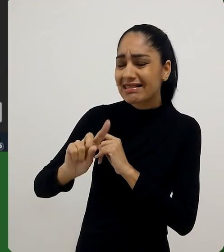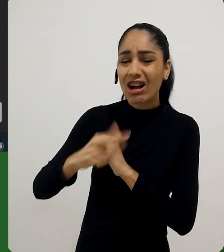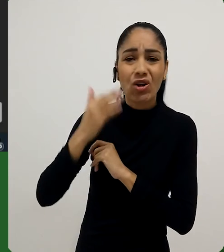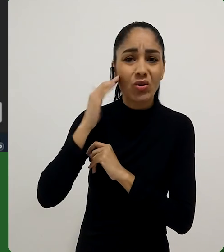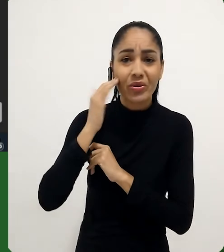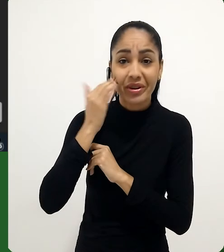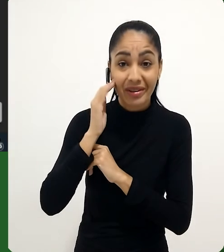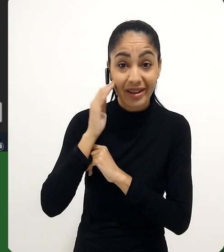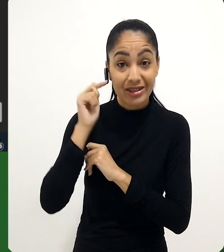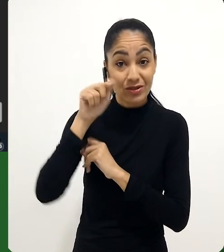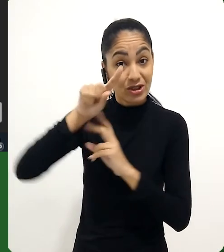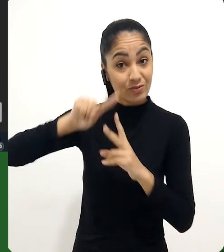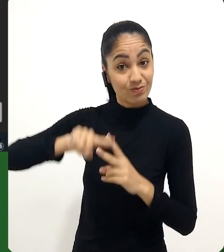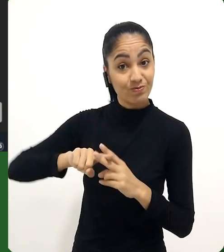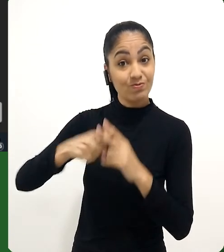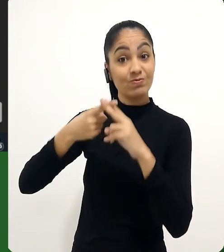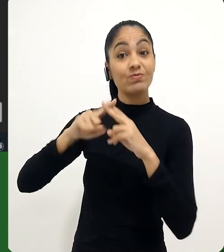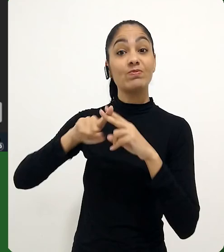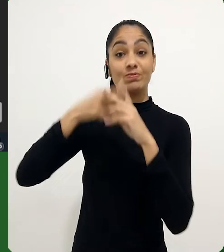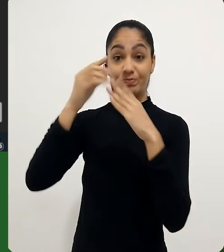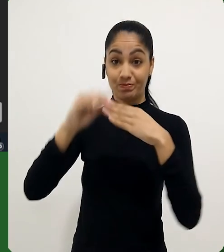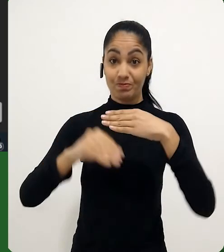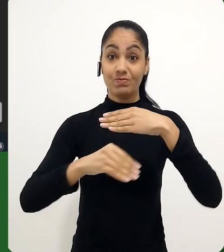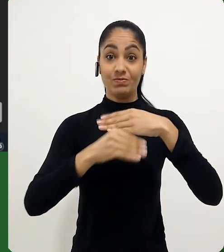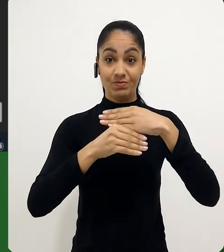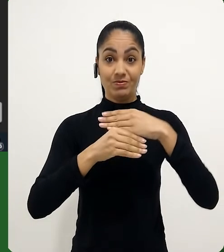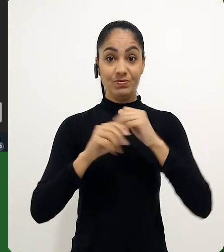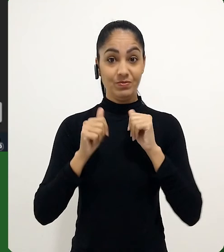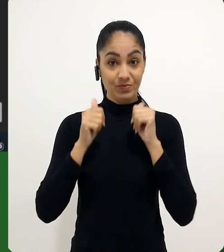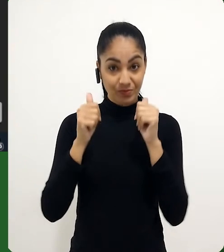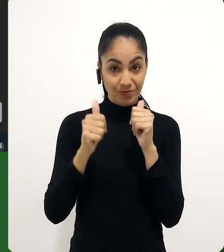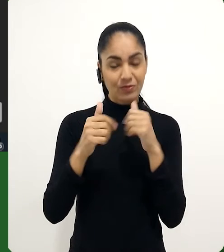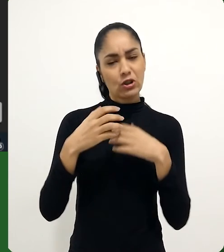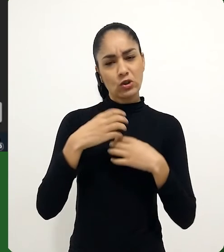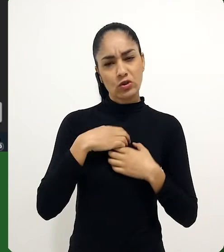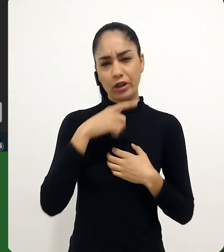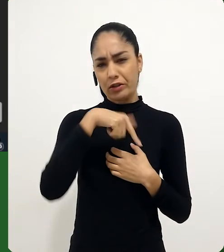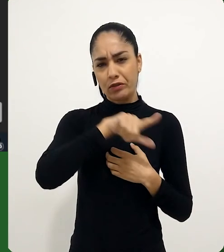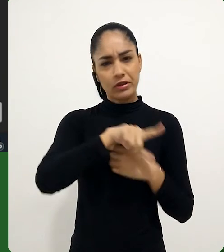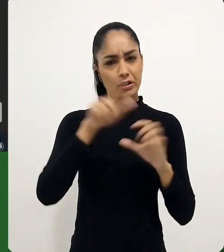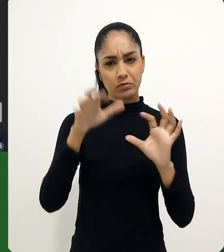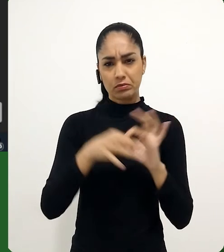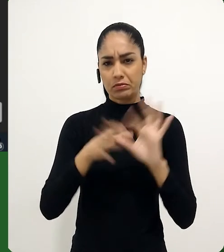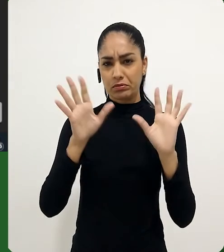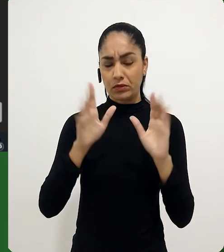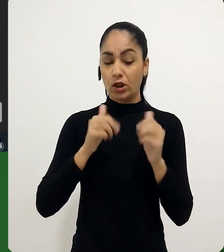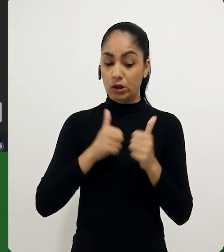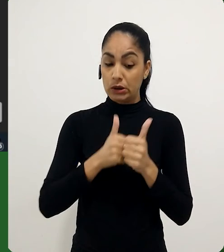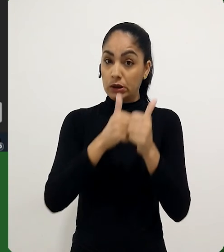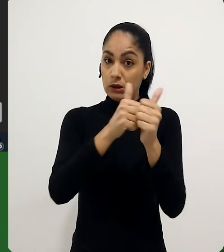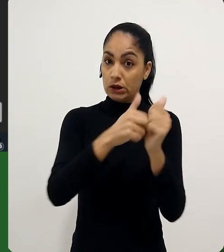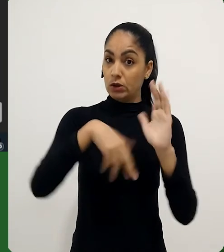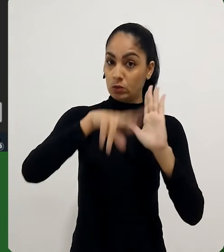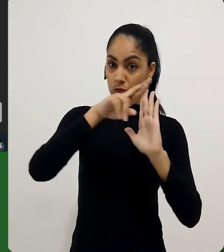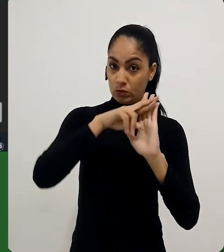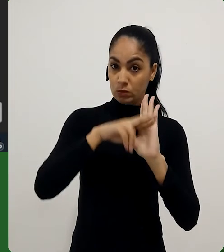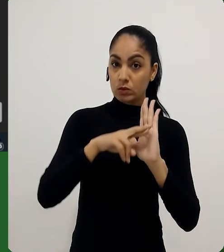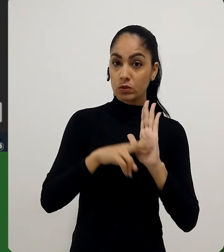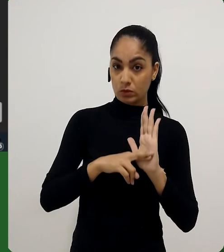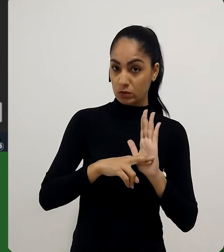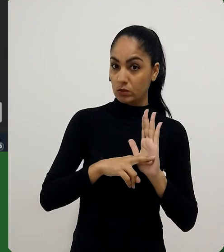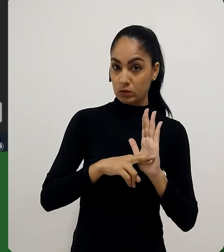implícitas que a gente não tem certeza do que é, né? Então vocês devem completar, ok? Da maneira que vocês